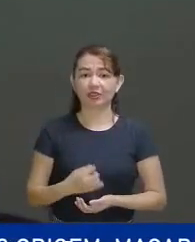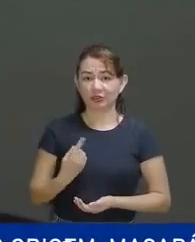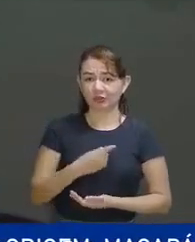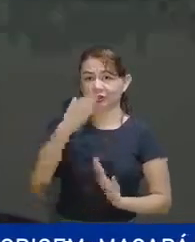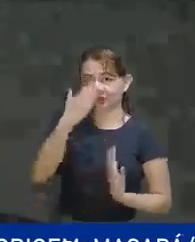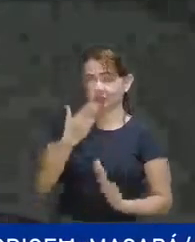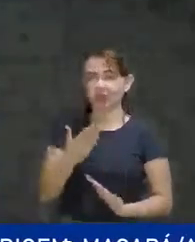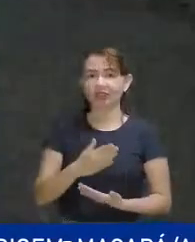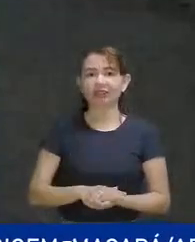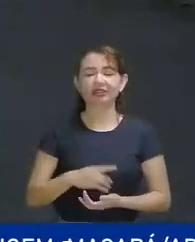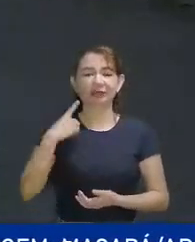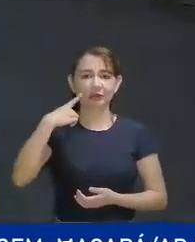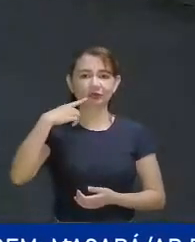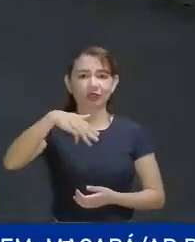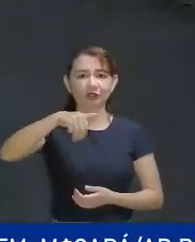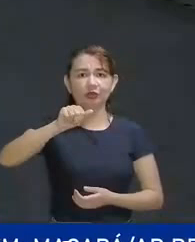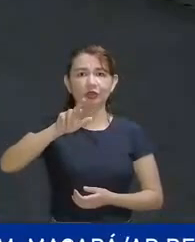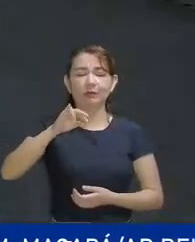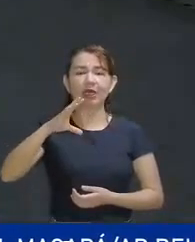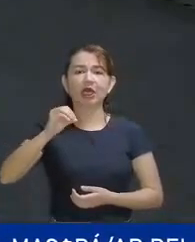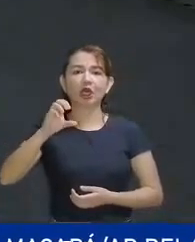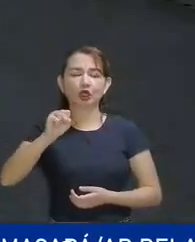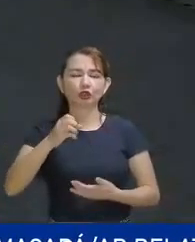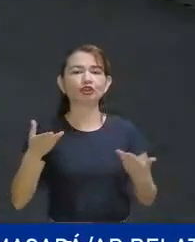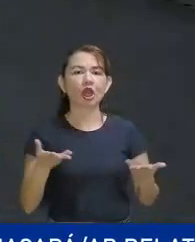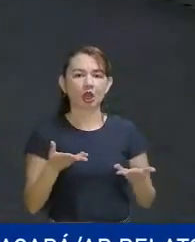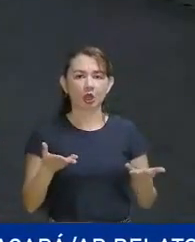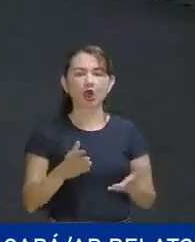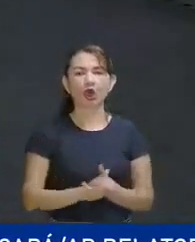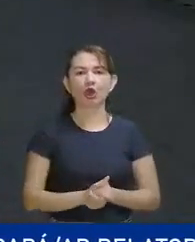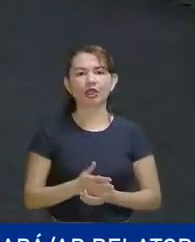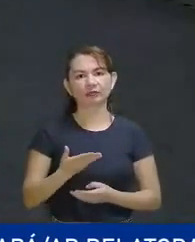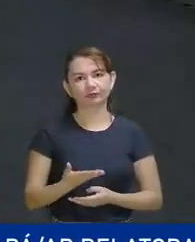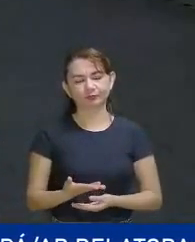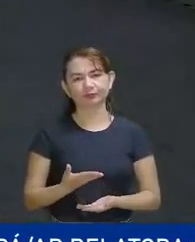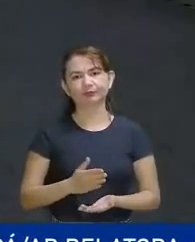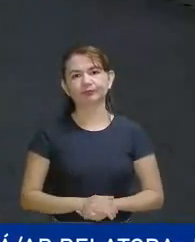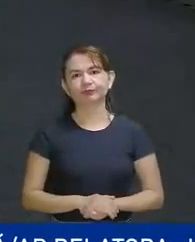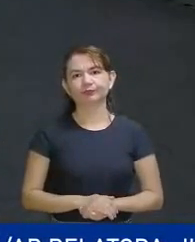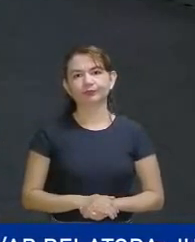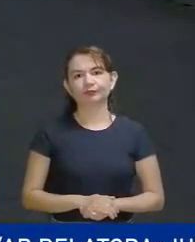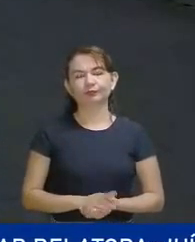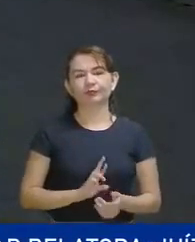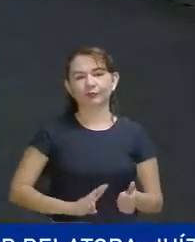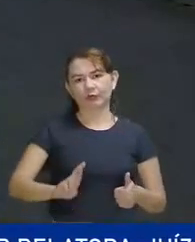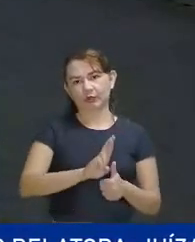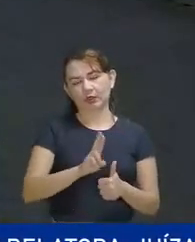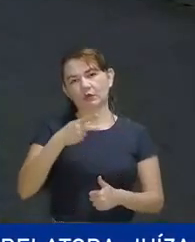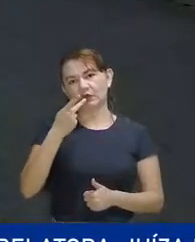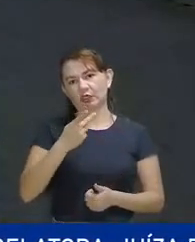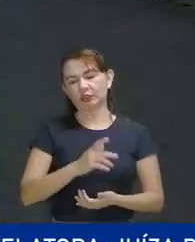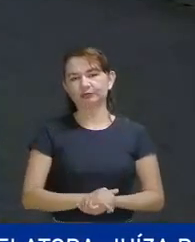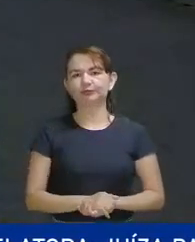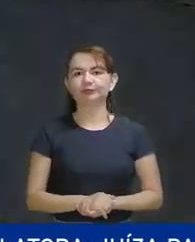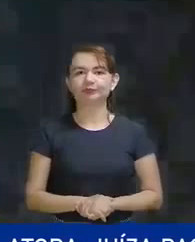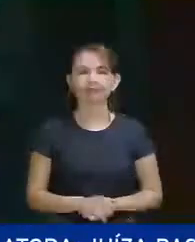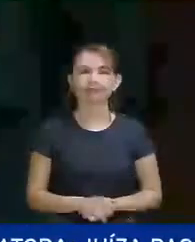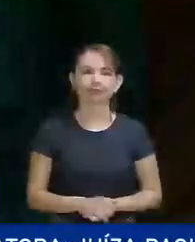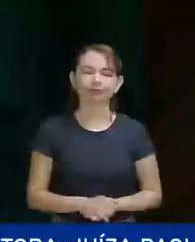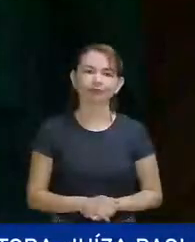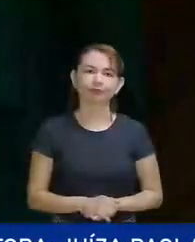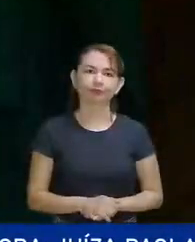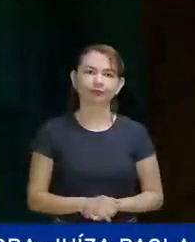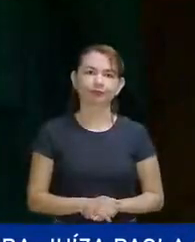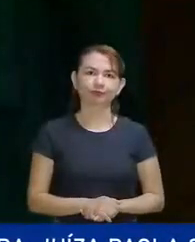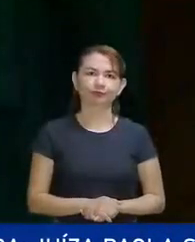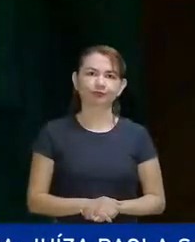doutor Marcos, sempre bom tê-lo ao nosso lado, e passamos agora a palavra à ilustre Procuradora Regional.